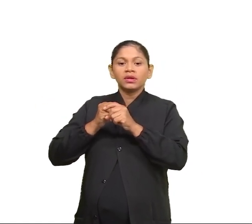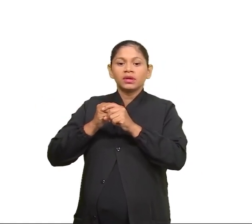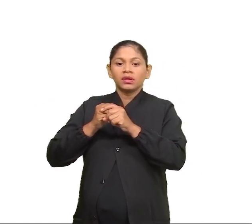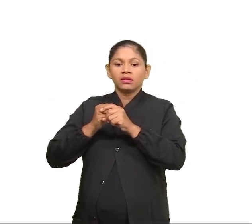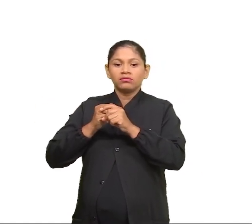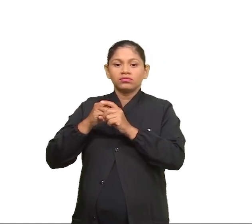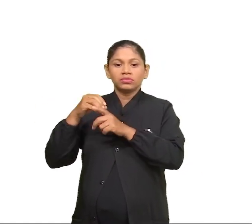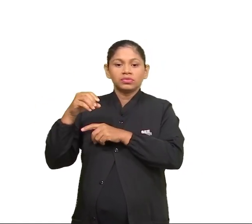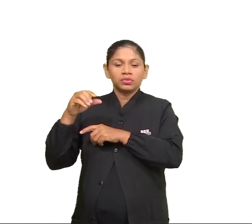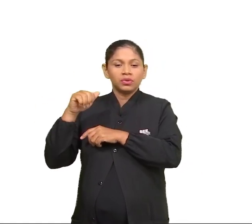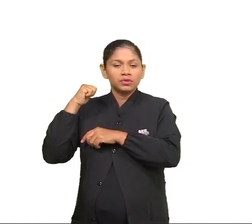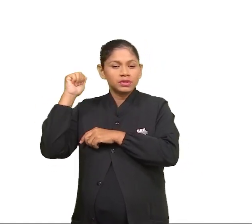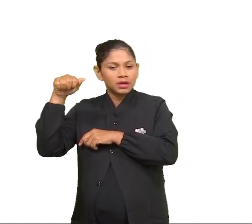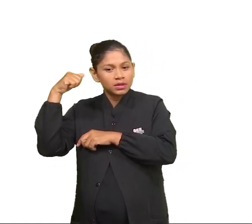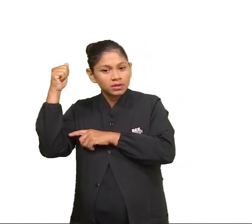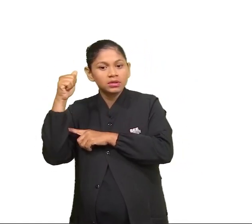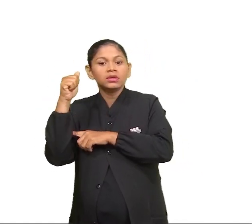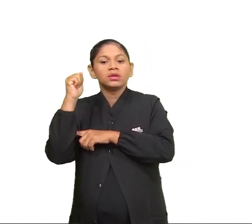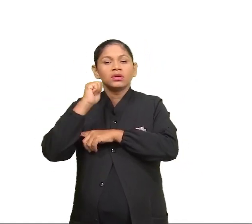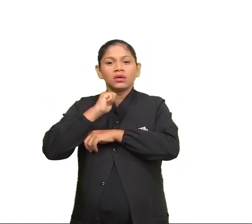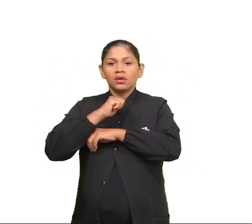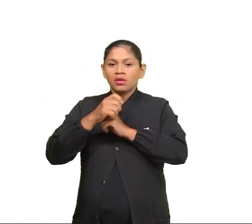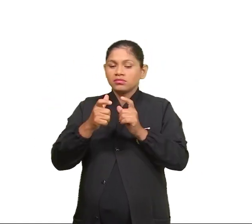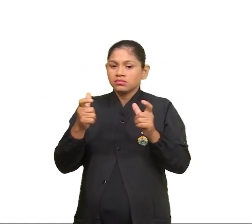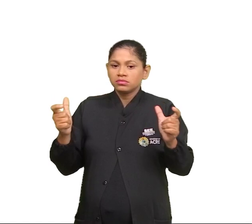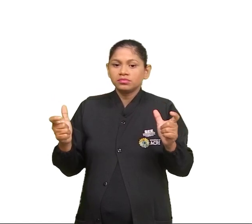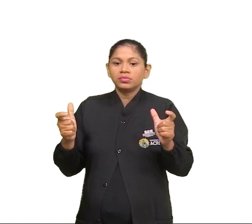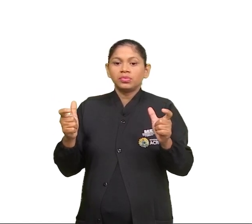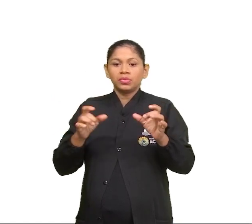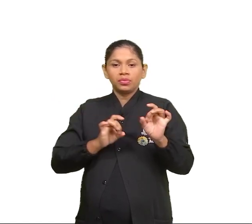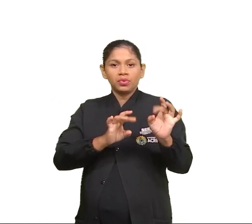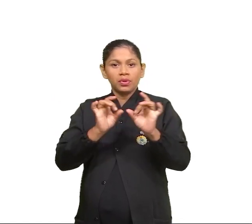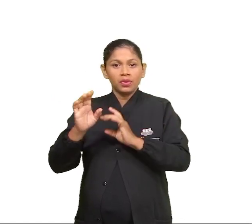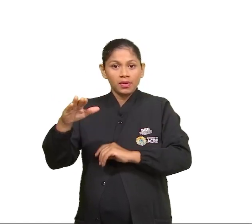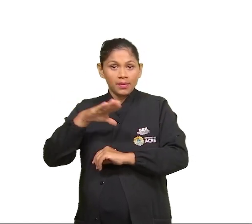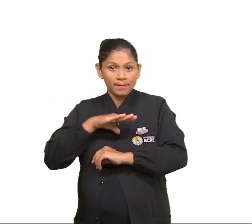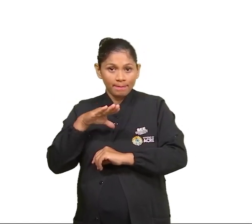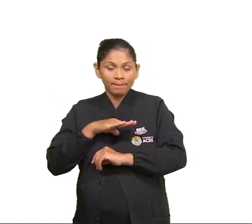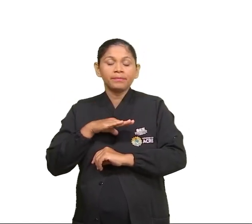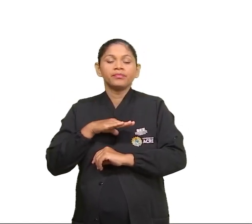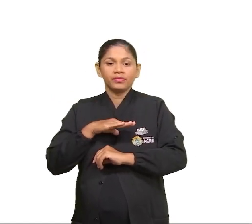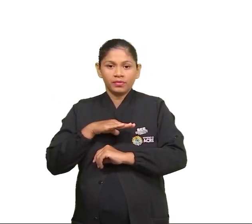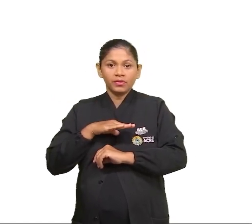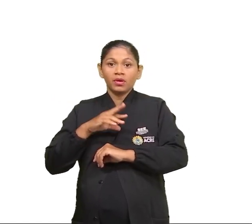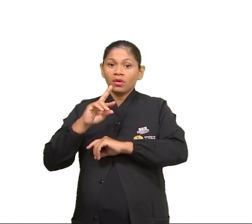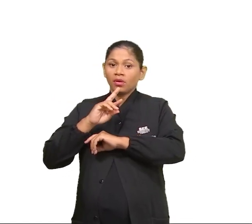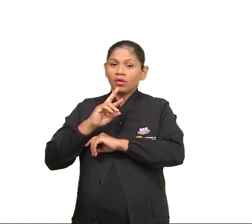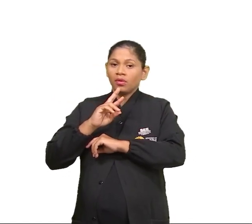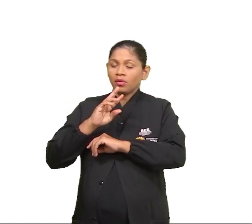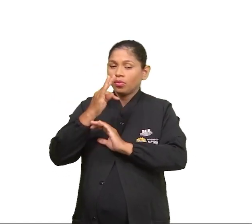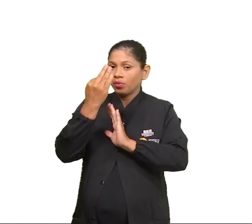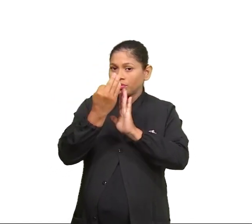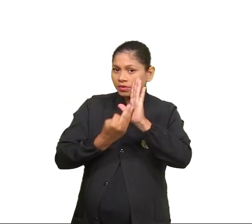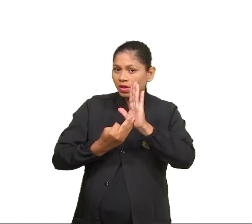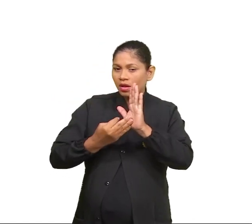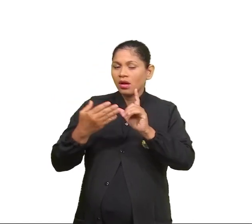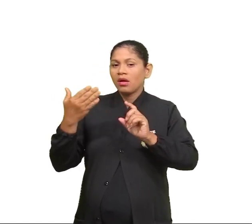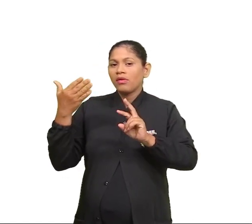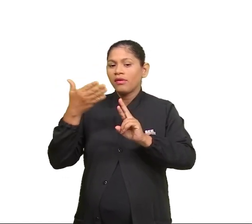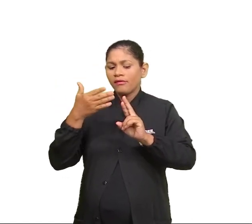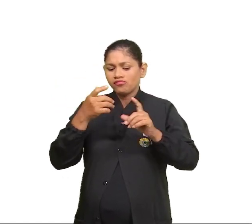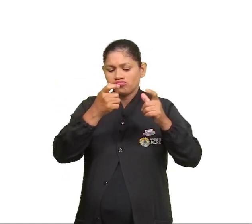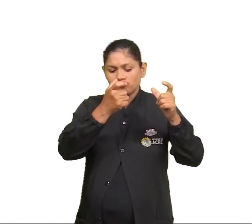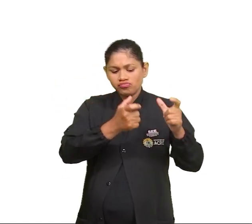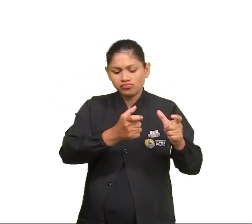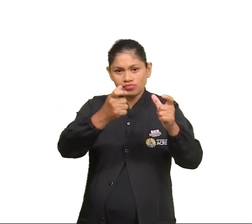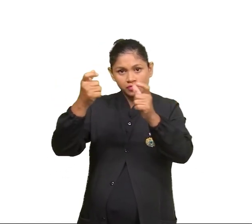Também não tem nenhuma perspectiva econômica inserida nesse texto. Portanto, se o texto está se referindo a dois espaços,